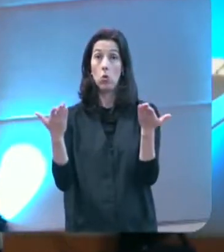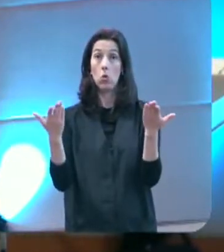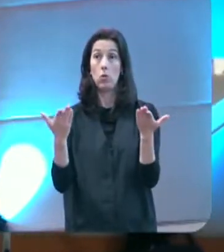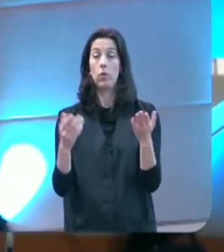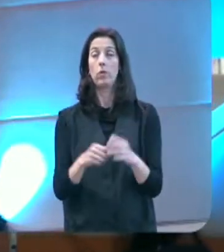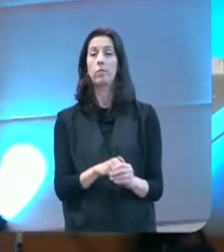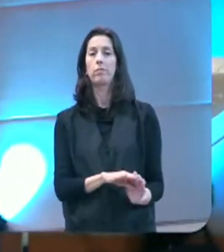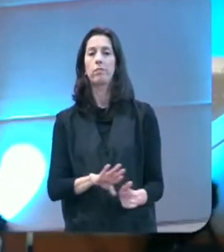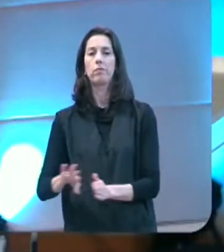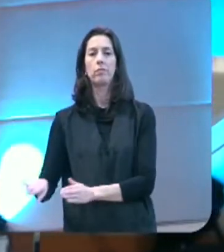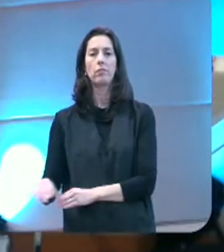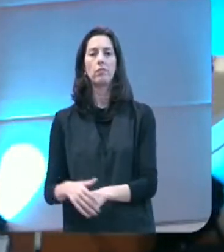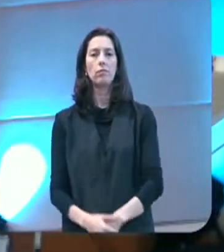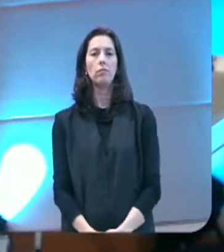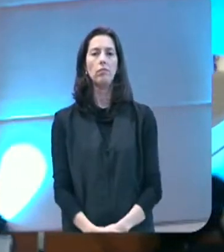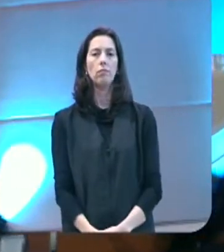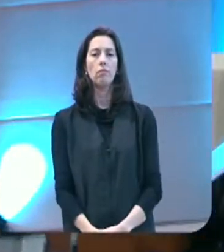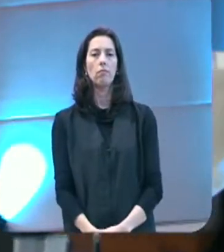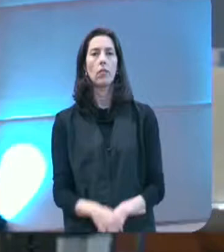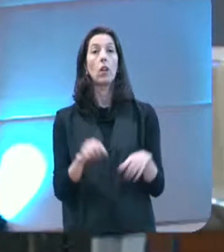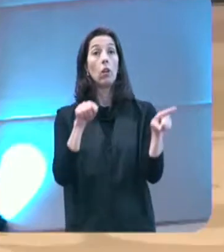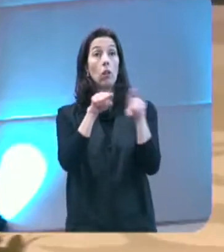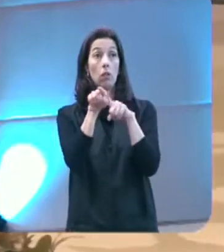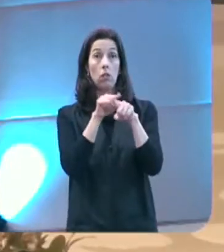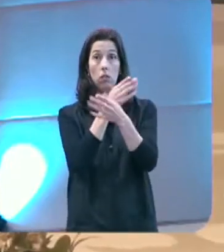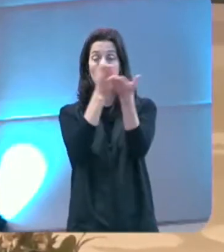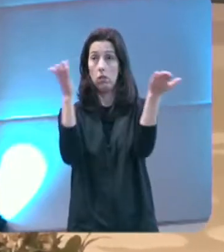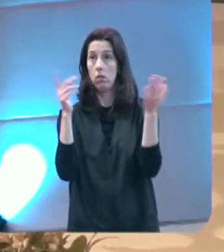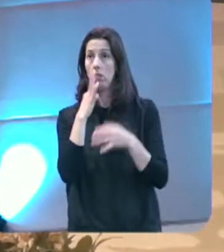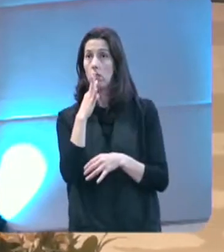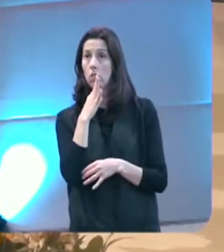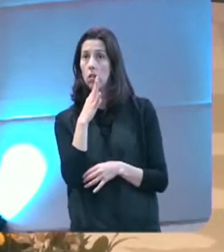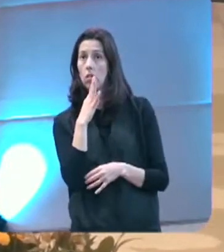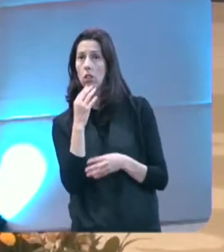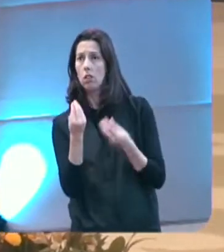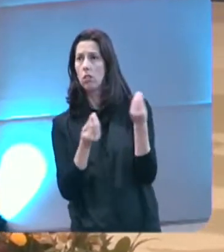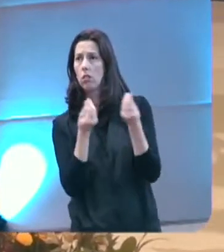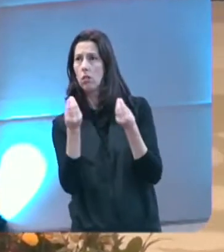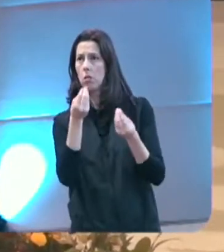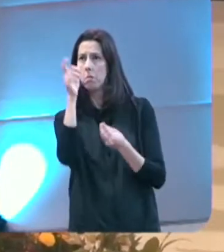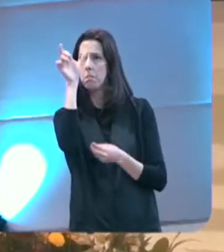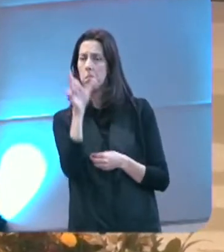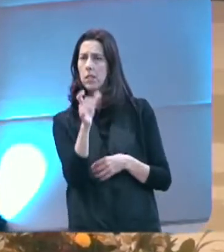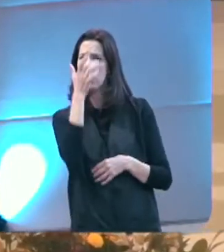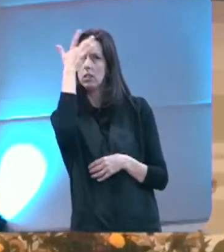agora. Os irmãos conhecem aquele tipo de pessoa